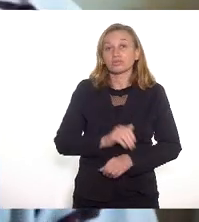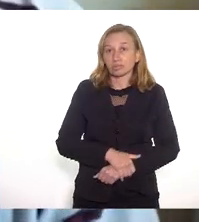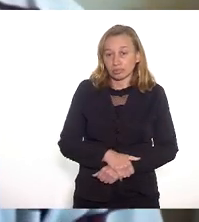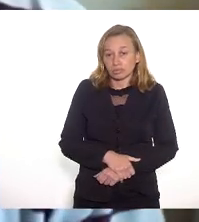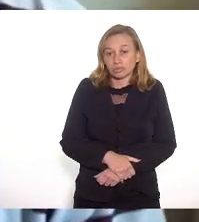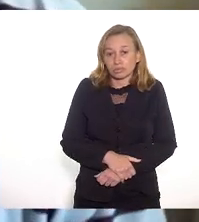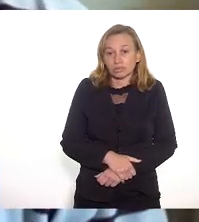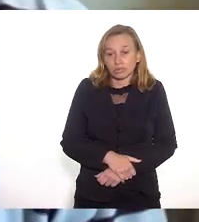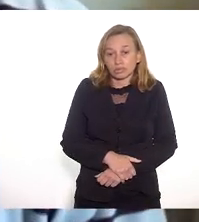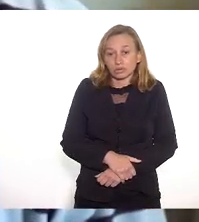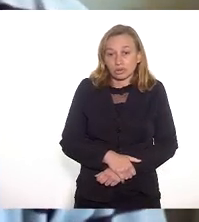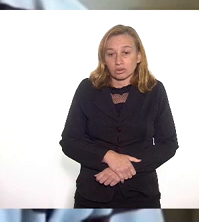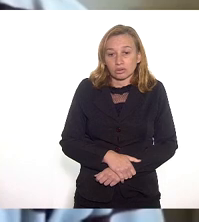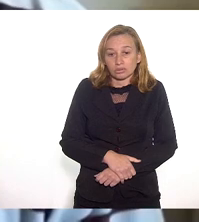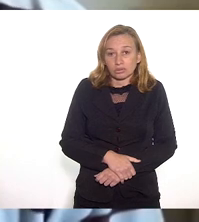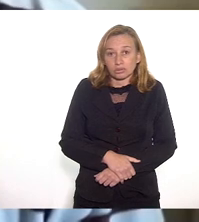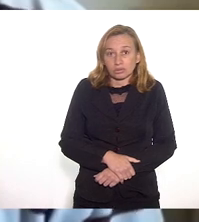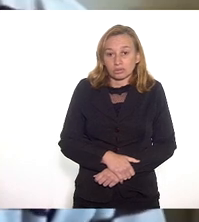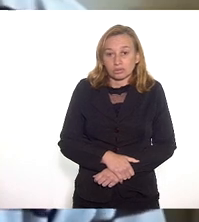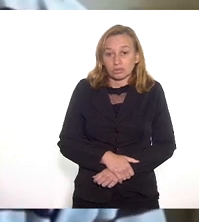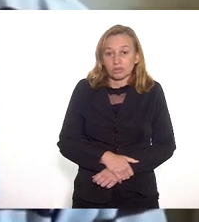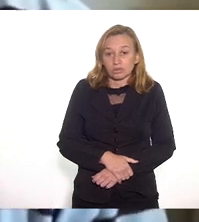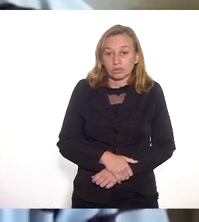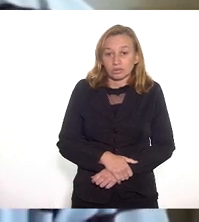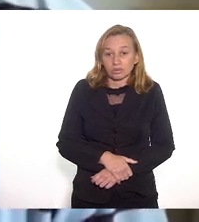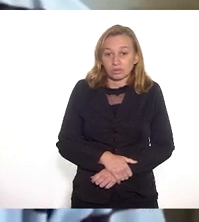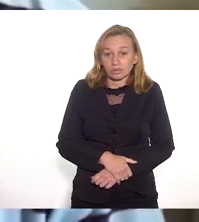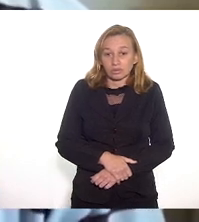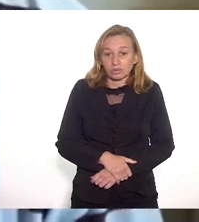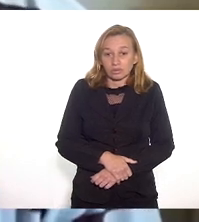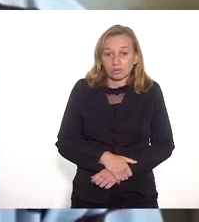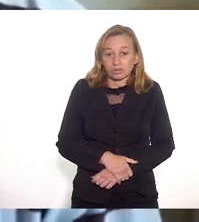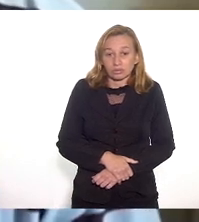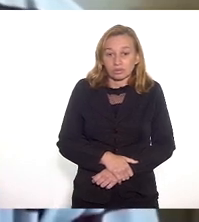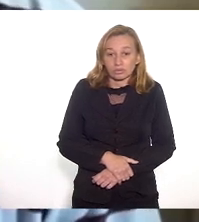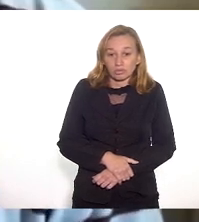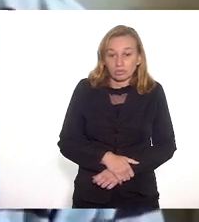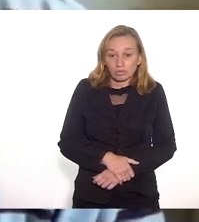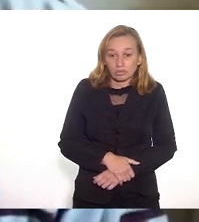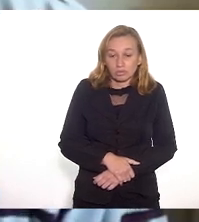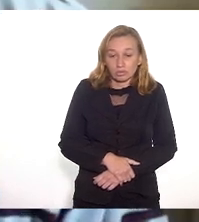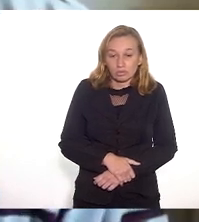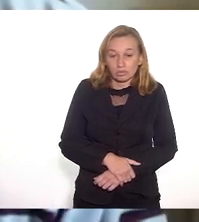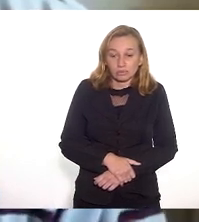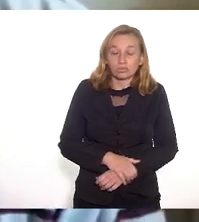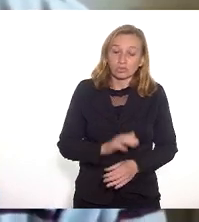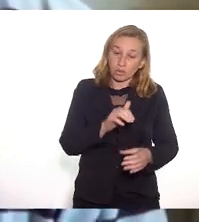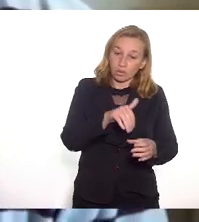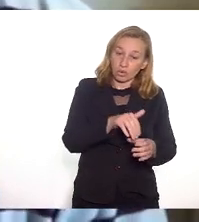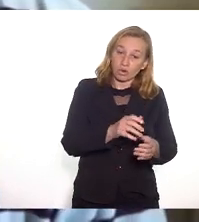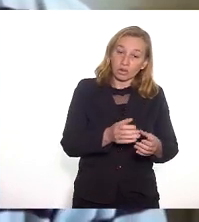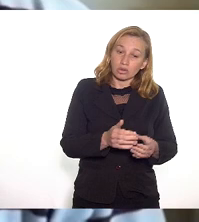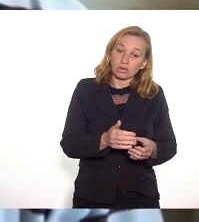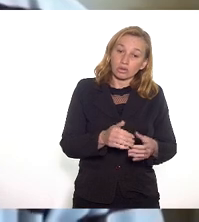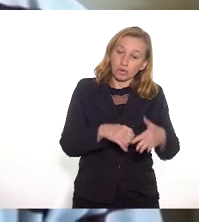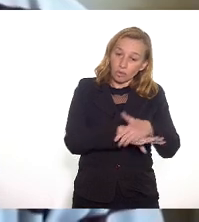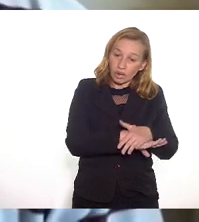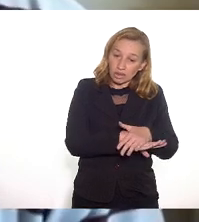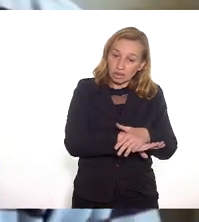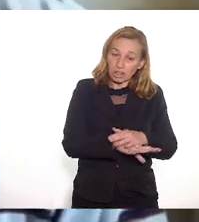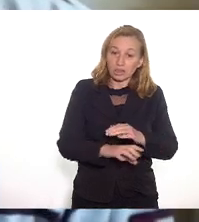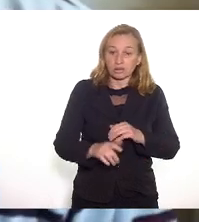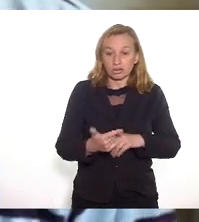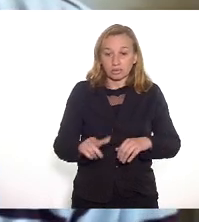me submeter ao voto da maioria. Então, se ele for arquivo pela inconstitucionalidade, eu também tenho que